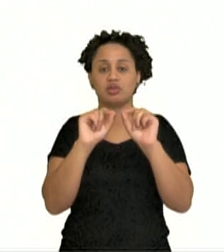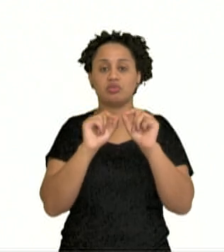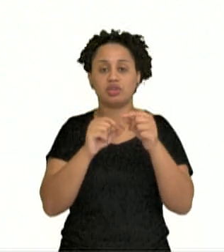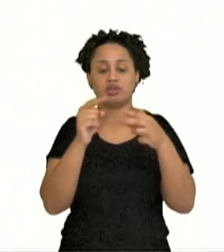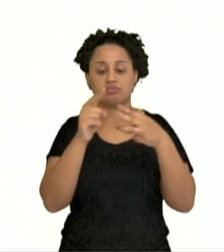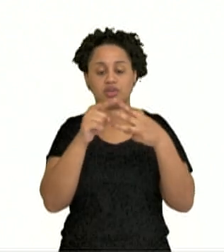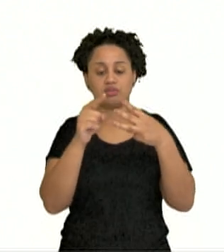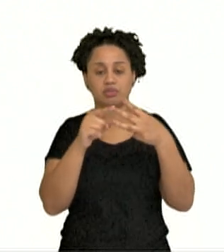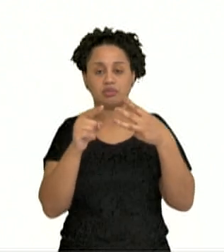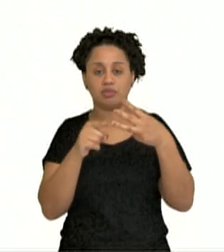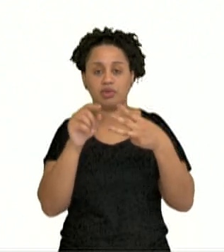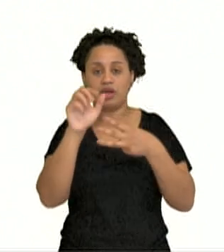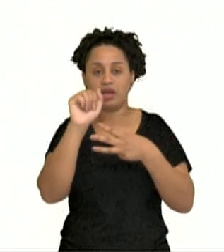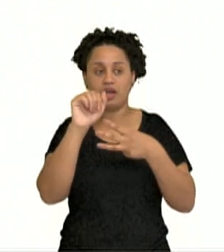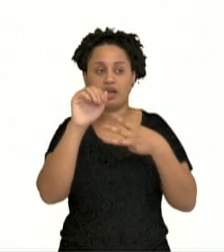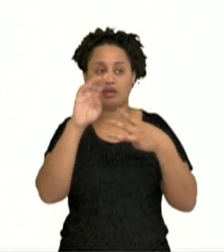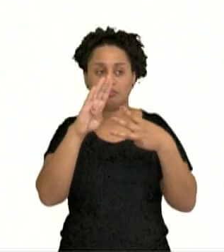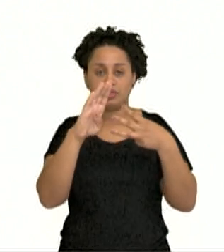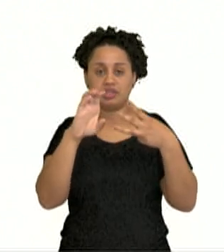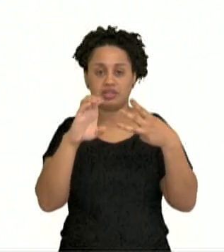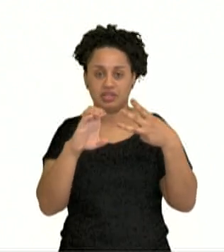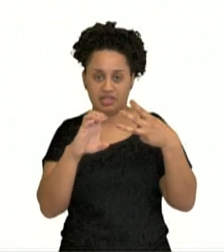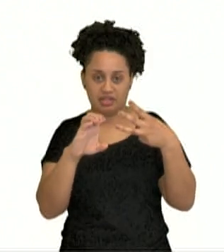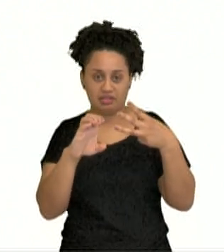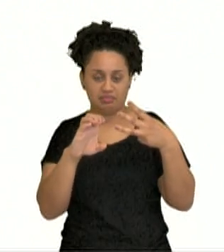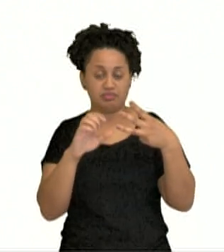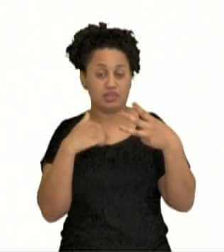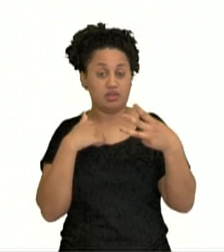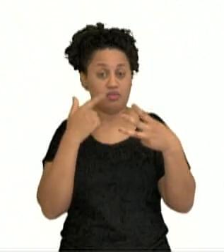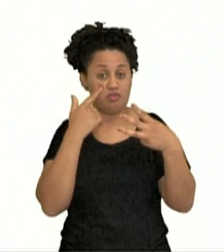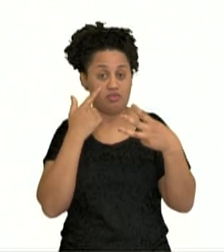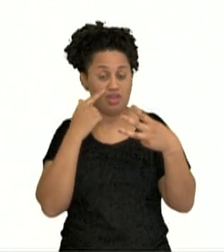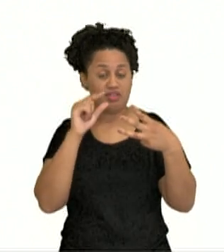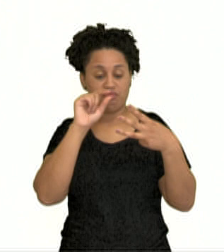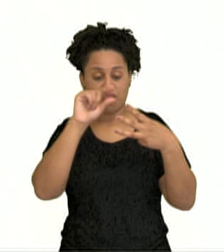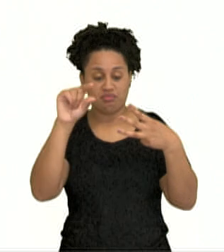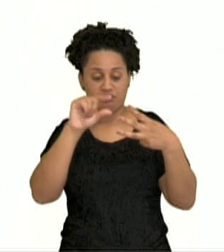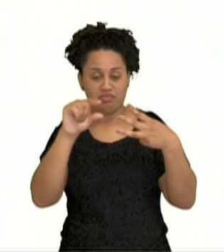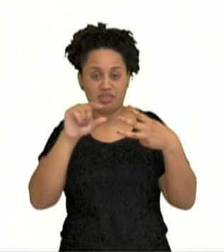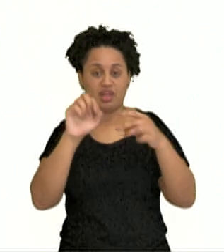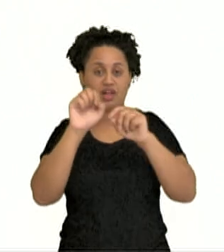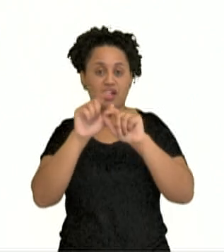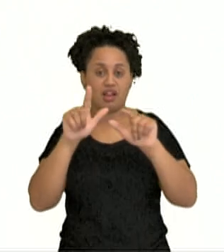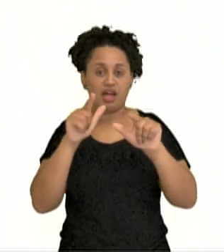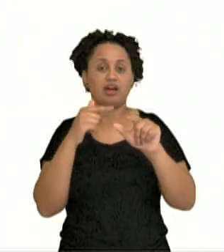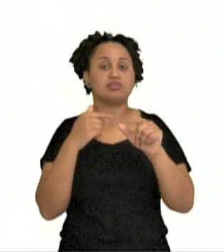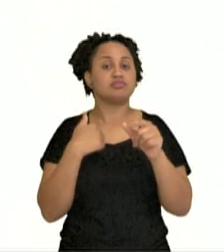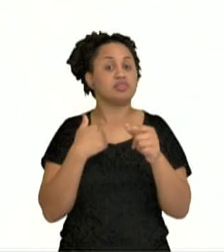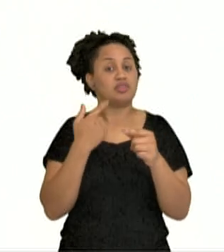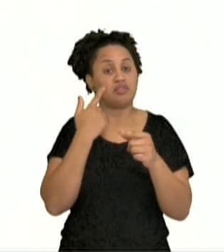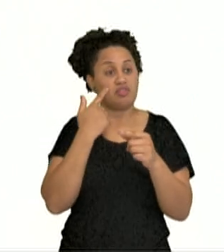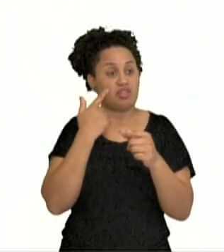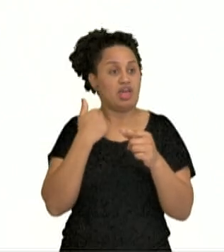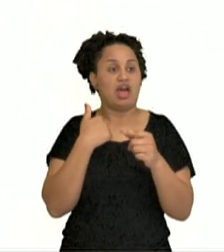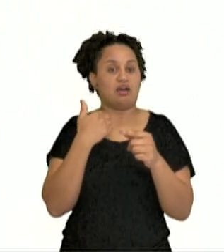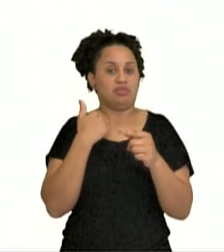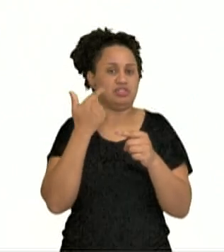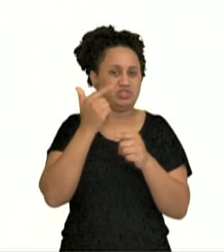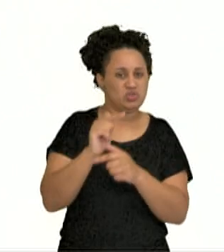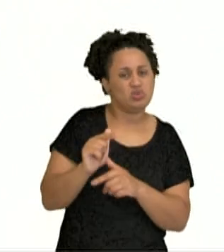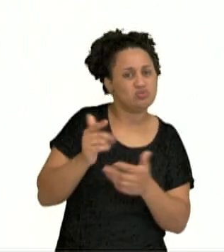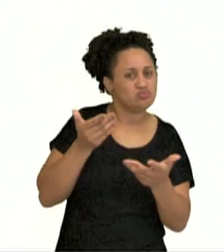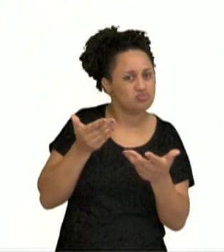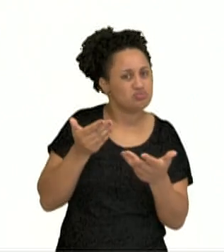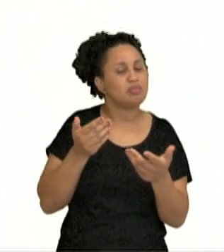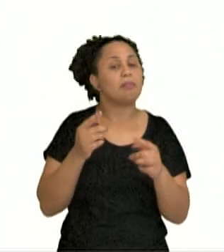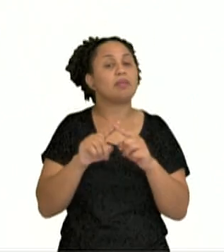essas situações. Então a letra A tem uma resposta, a letra B tem outra resposta e a letra C uma outra. Não quer dizer que não possa repetir, mas em